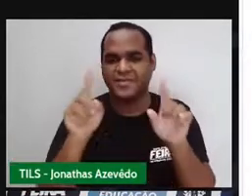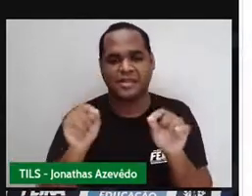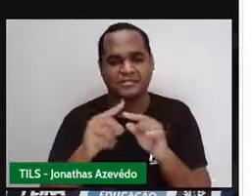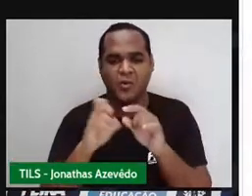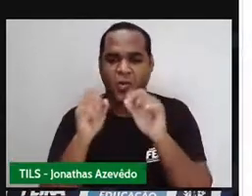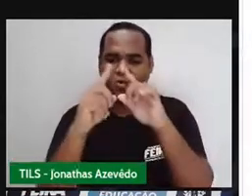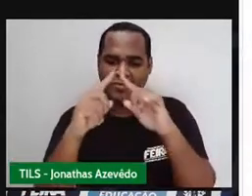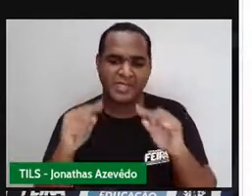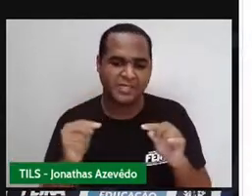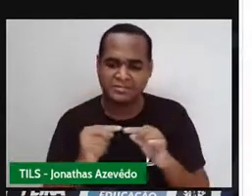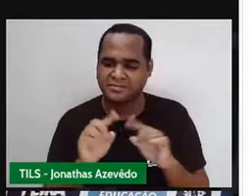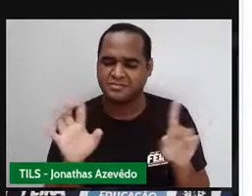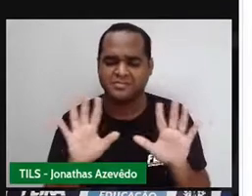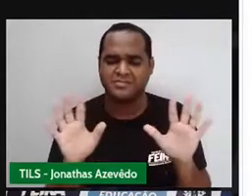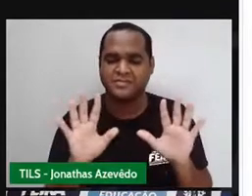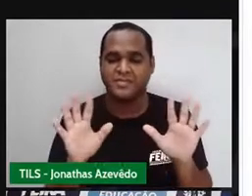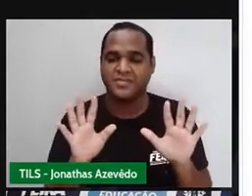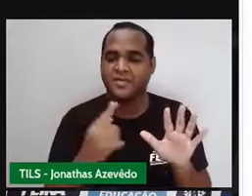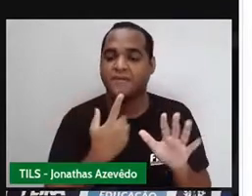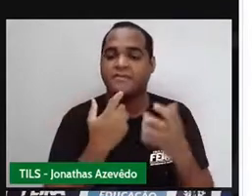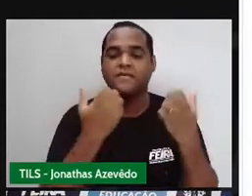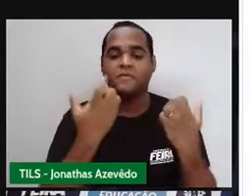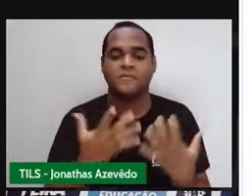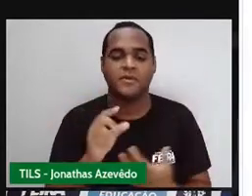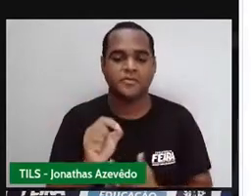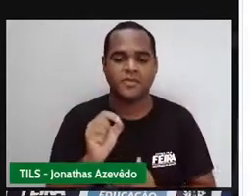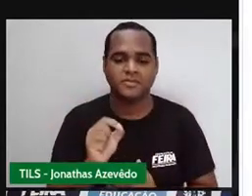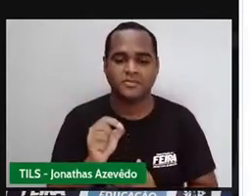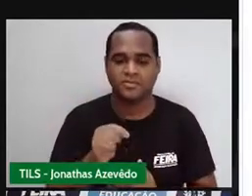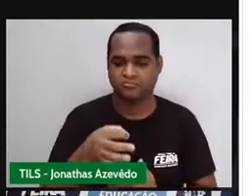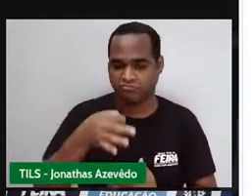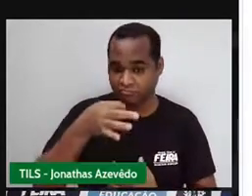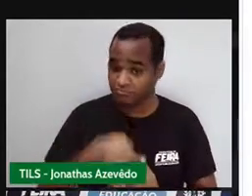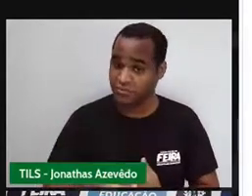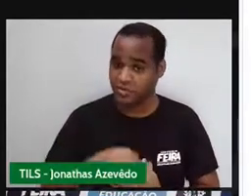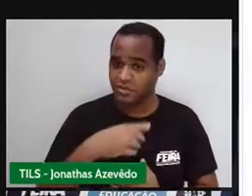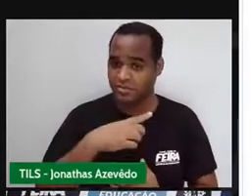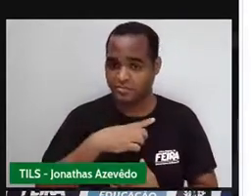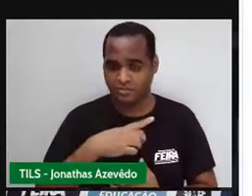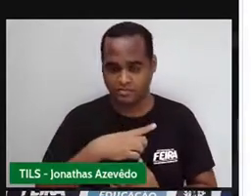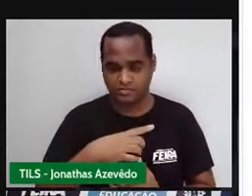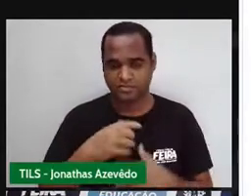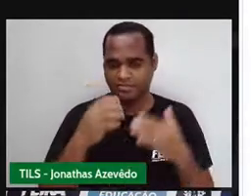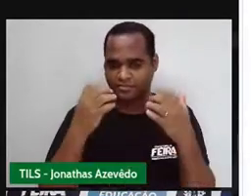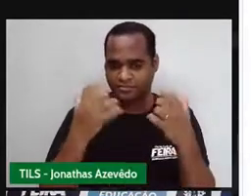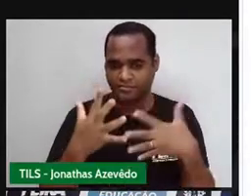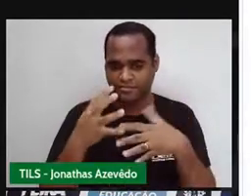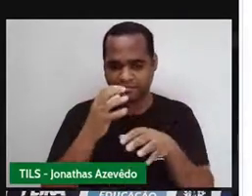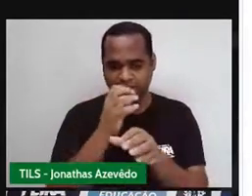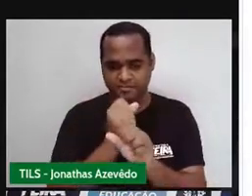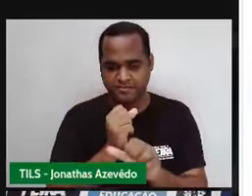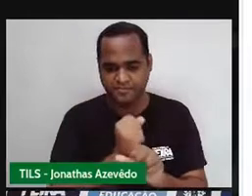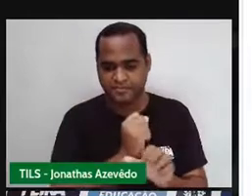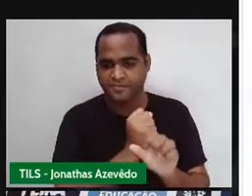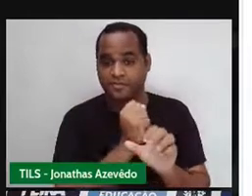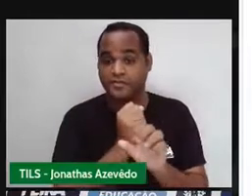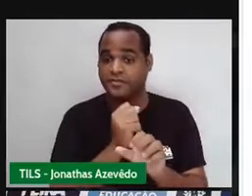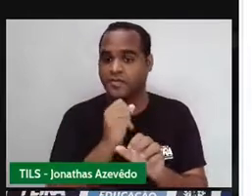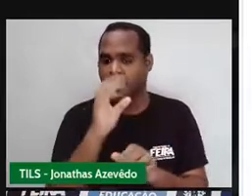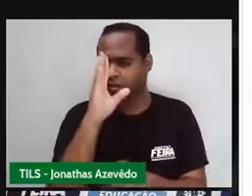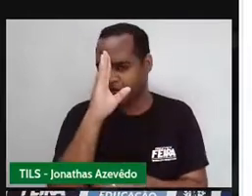É que eu tô querendo dizer não tem um jeito Pronto né de calcular rápido